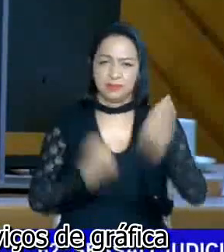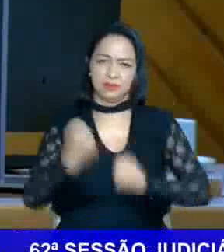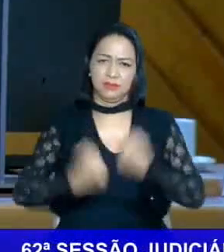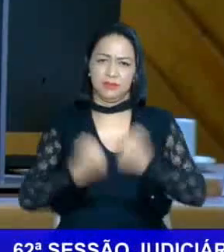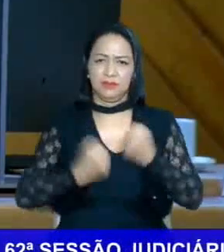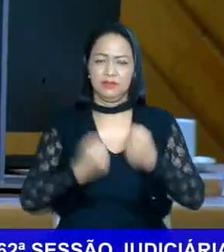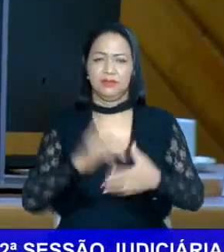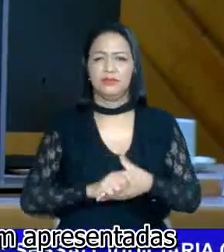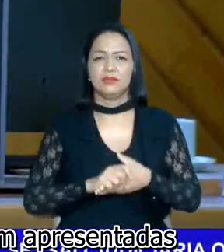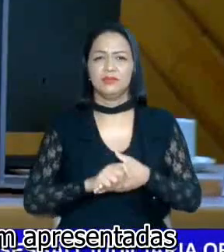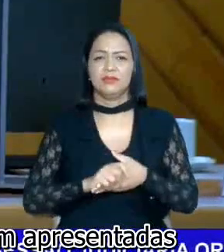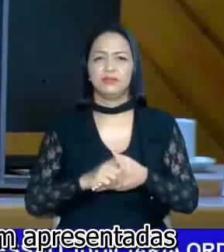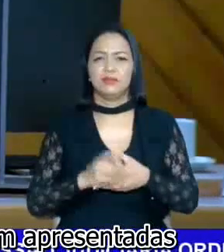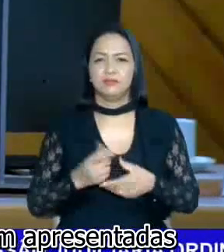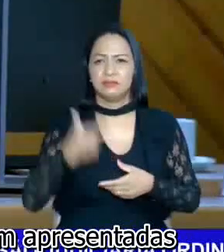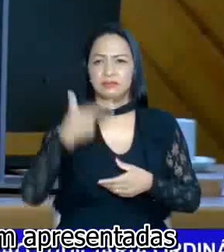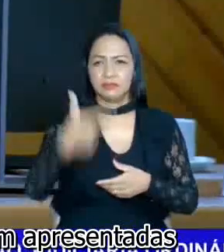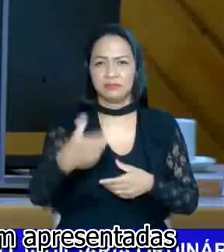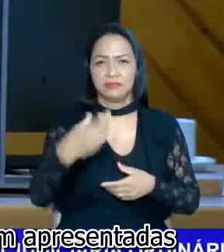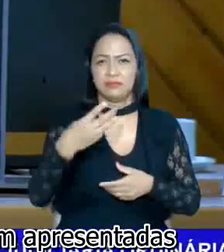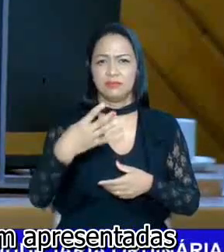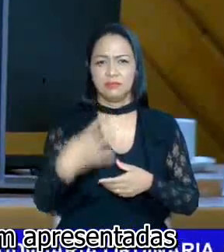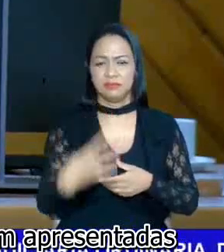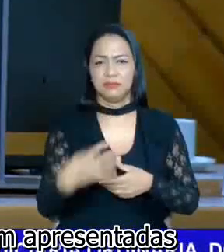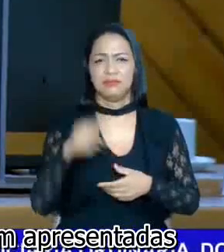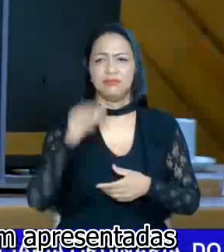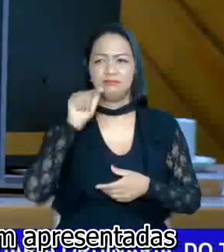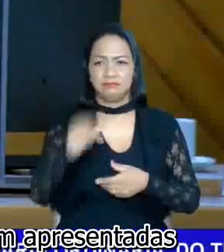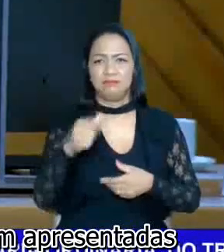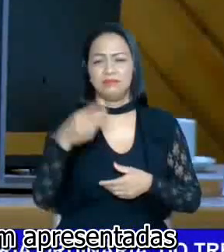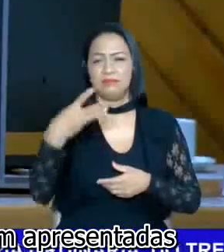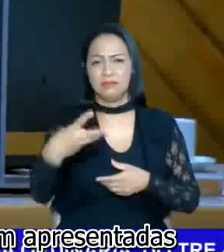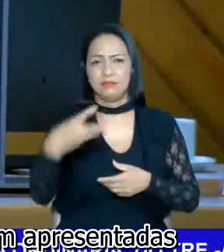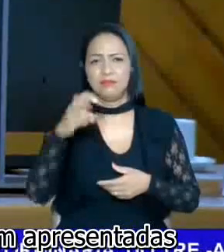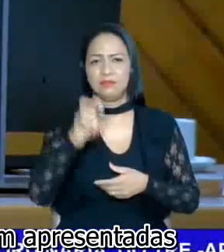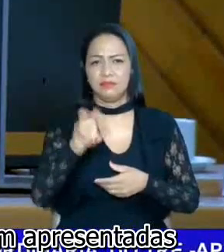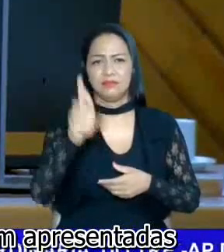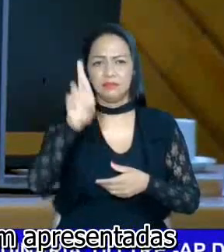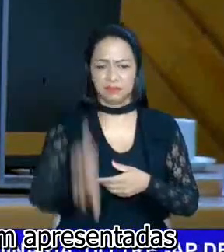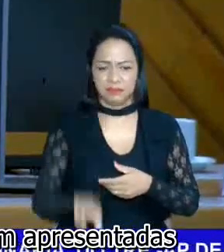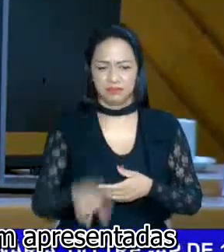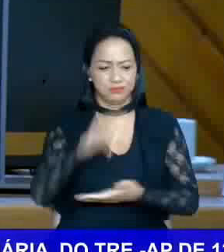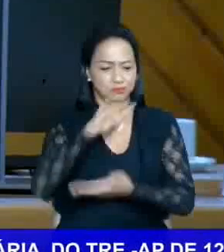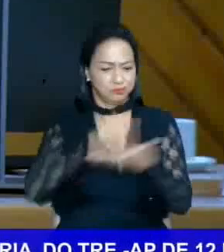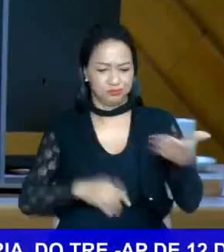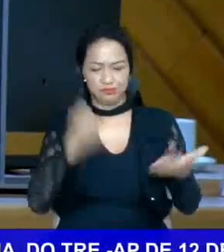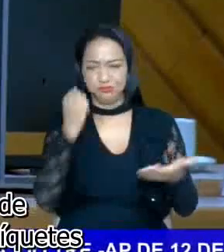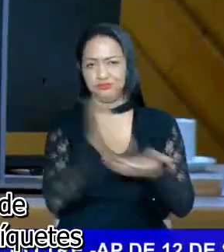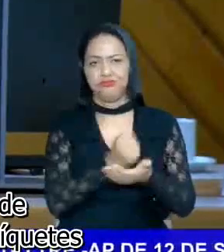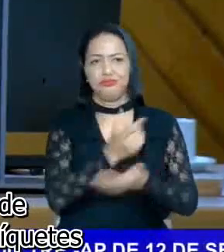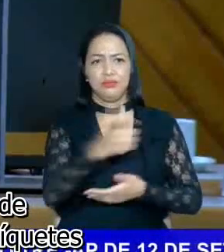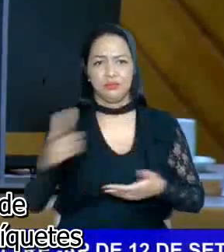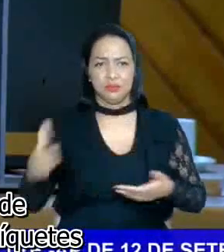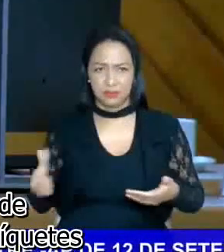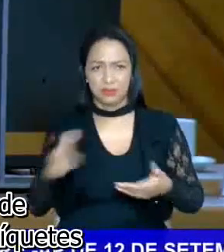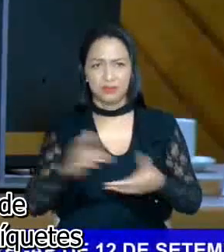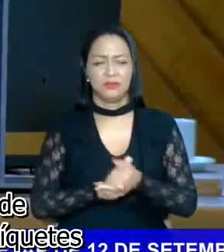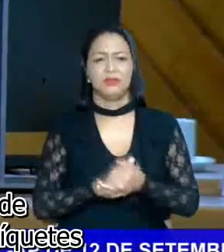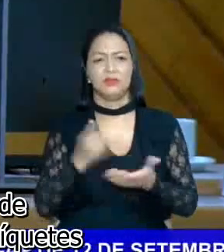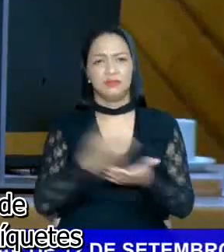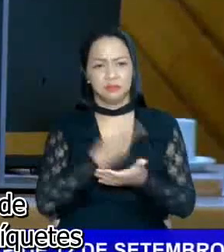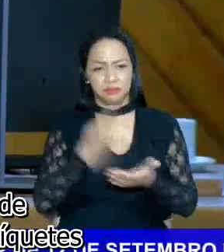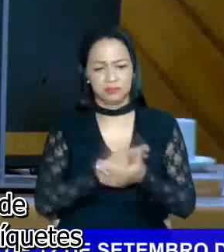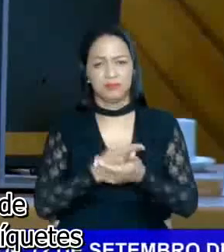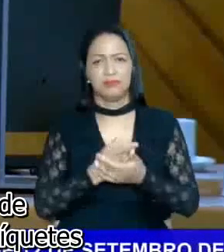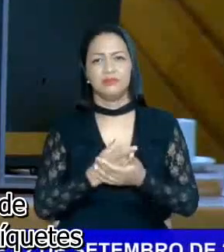serviços de gráfica no valor de R$ 24.035, cujas notas fiscais não foram apresentadas. Argumentou que seria irregular a